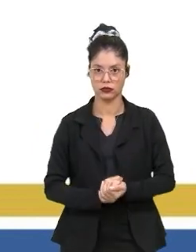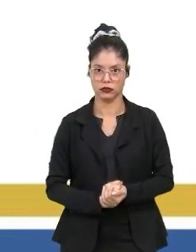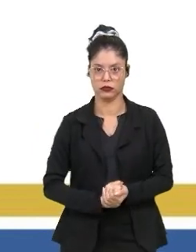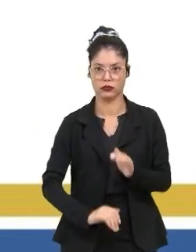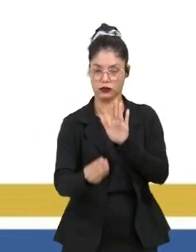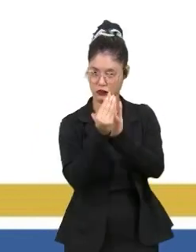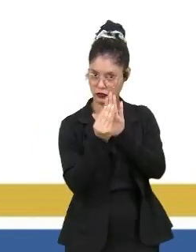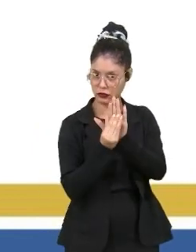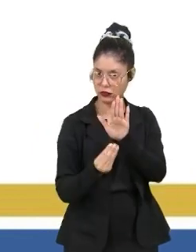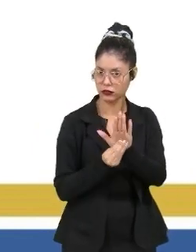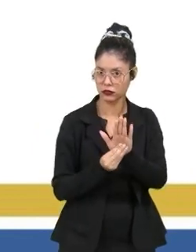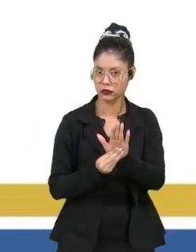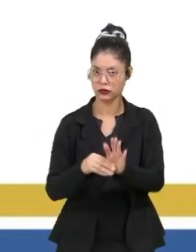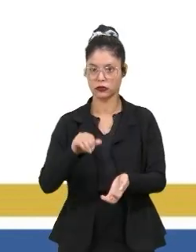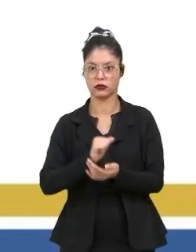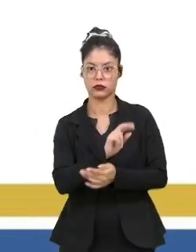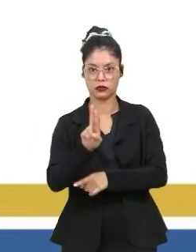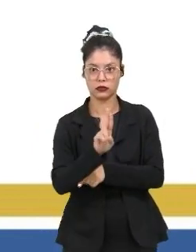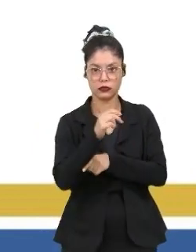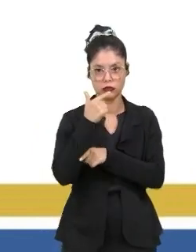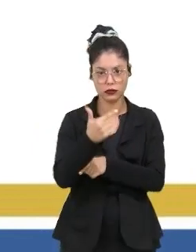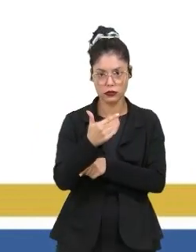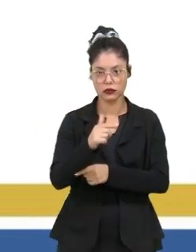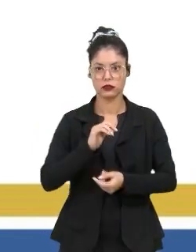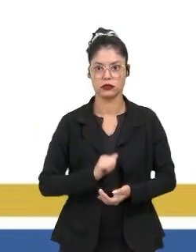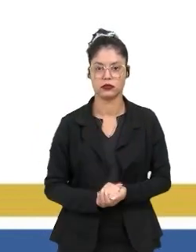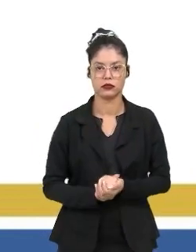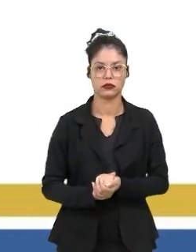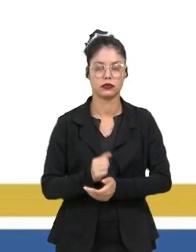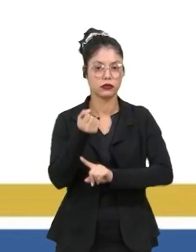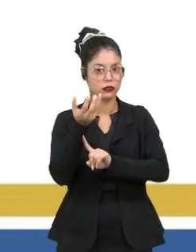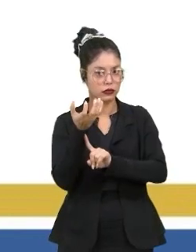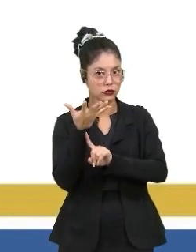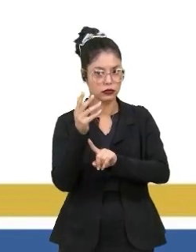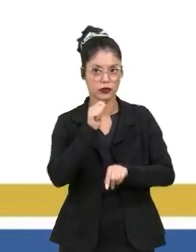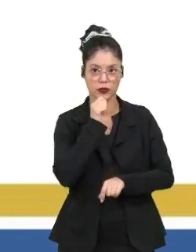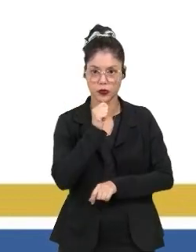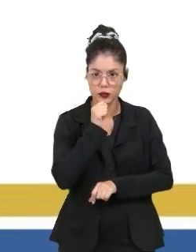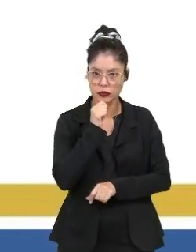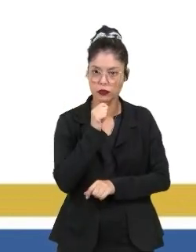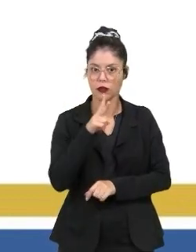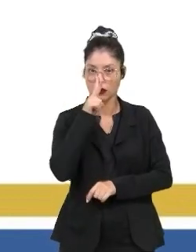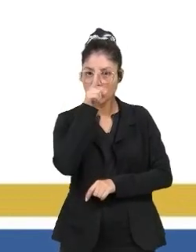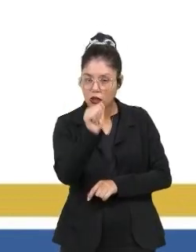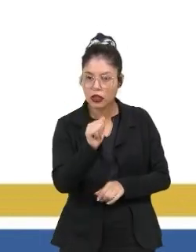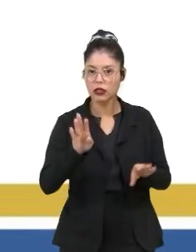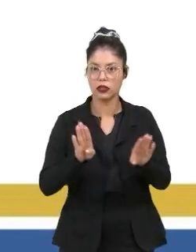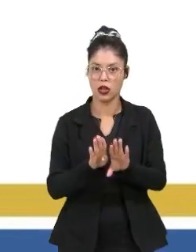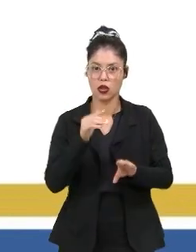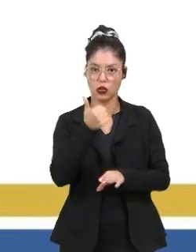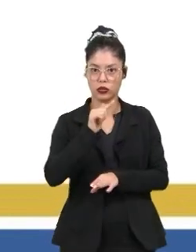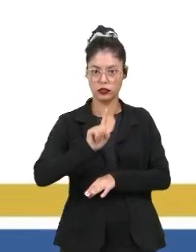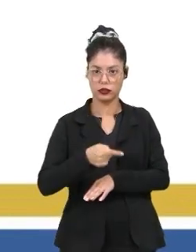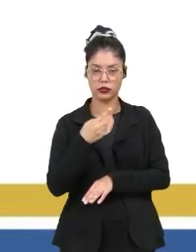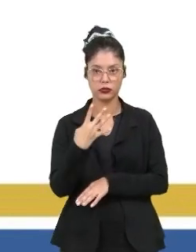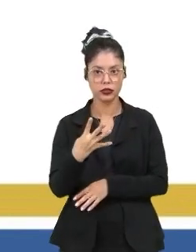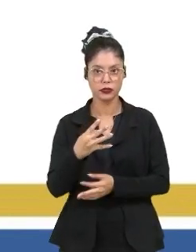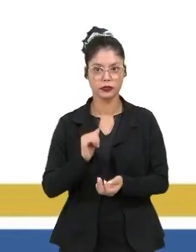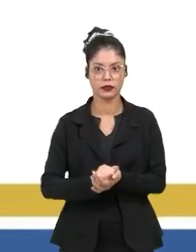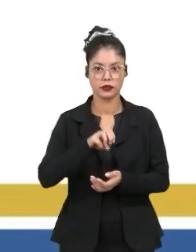padrão Bluetooth, denominado de classe 2, as antenas transmitem sinais de potência igual a